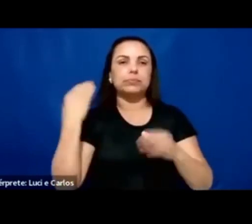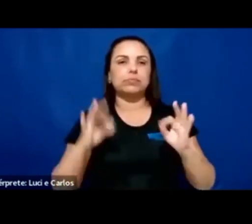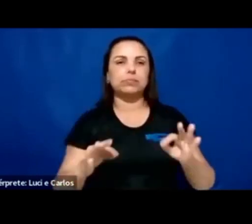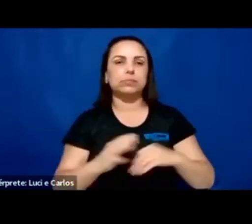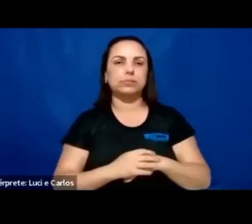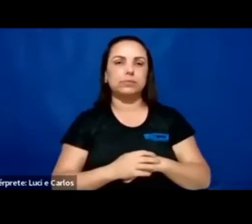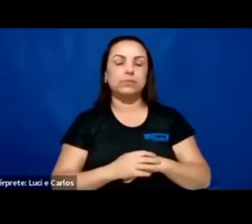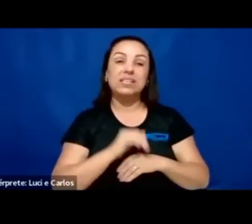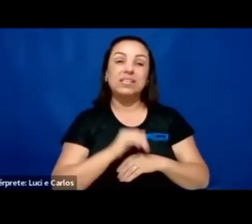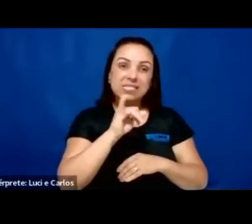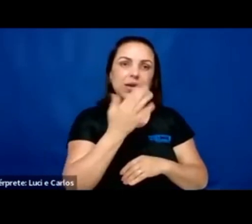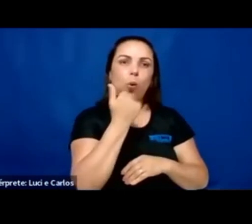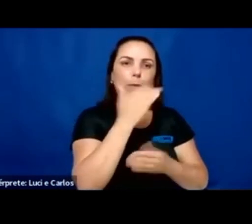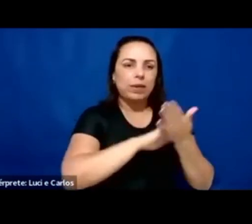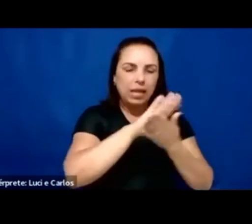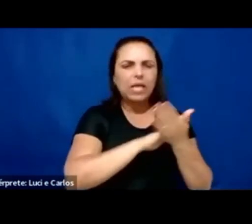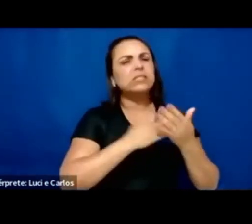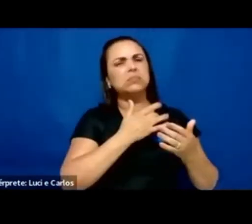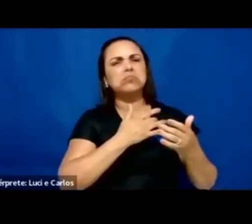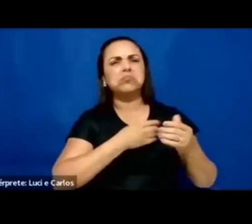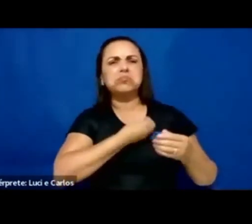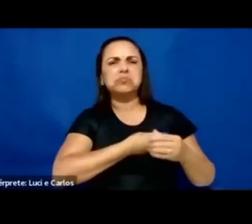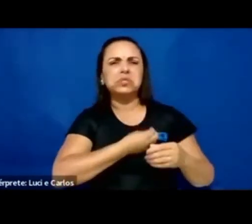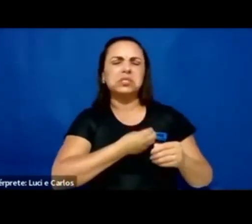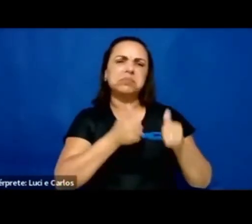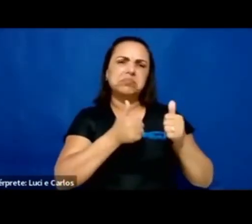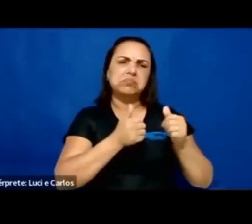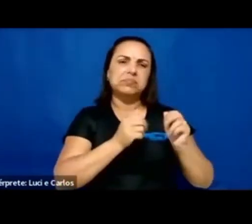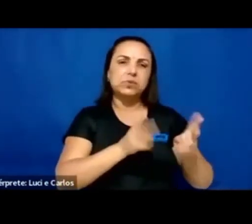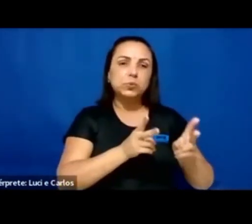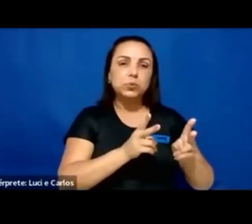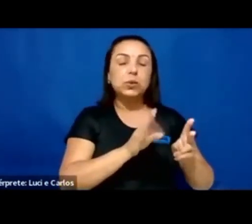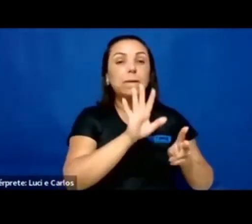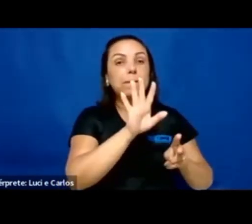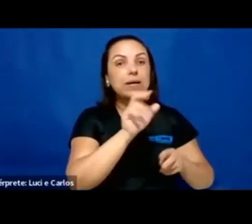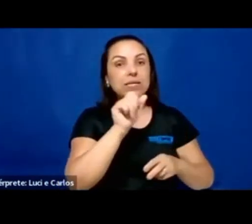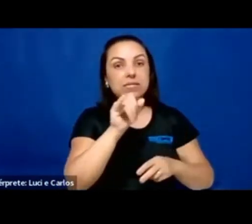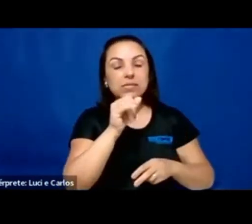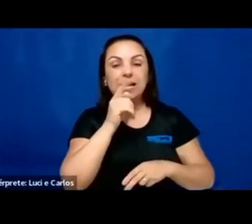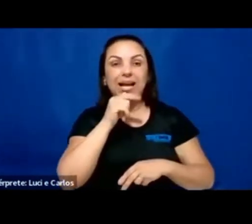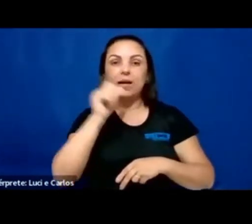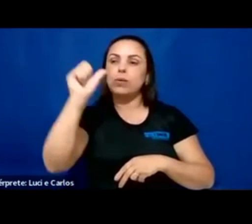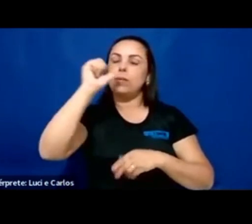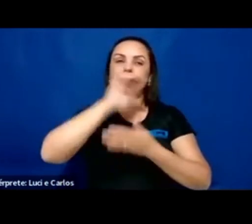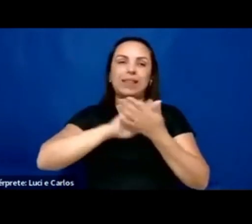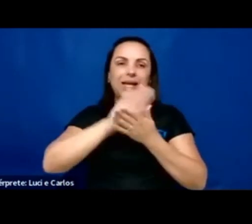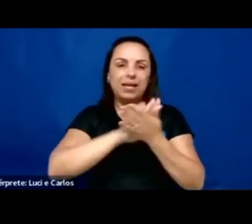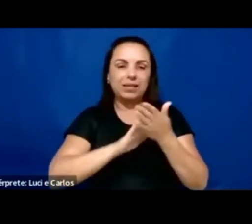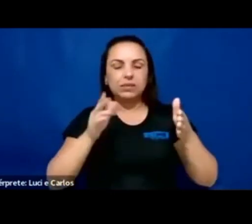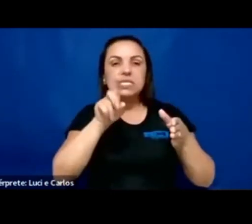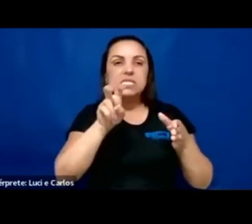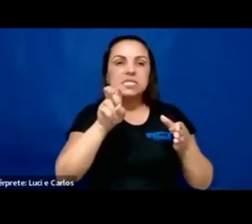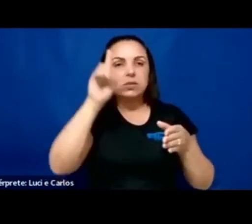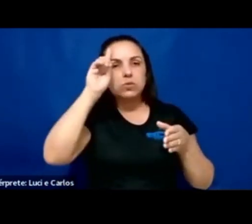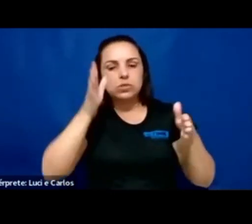líquido mais precioso que a gente tem. Então, o que eu quero passar aqui para vocês? Que, para a gente prevenir uma